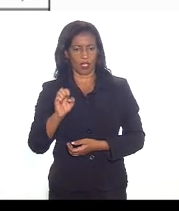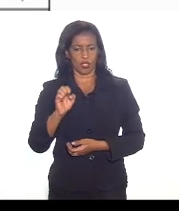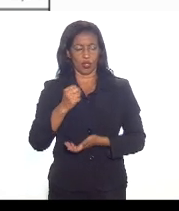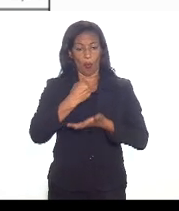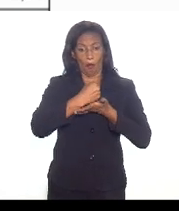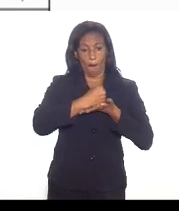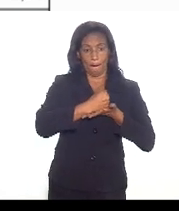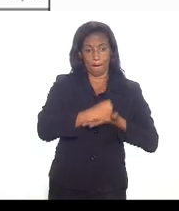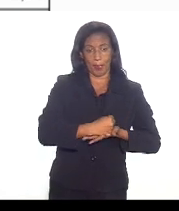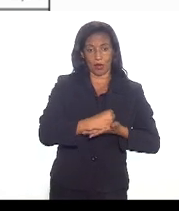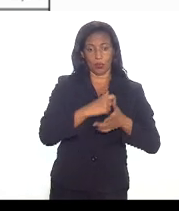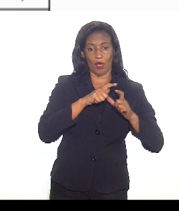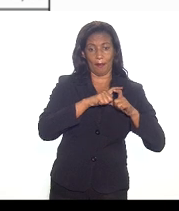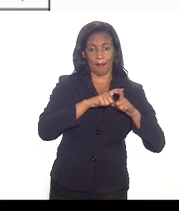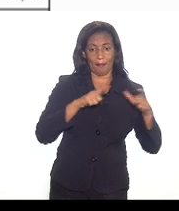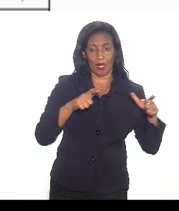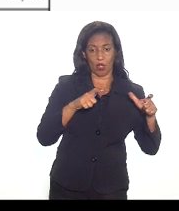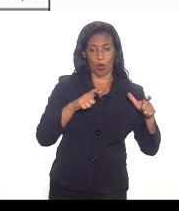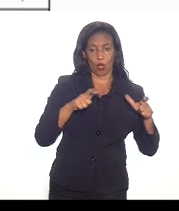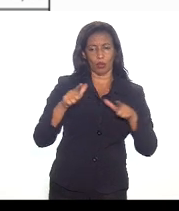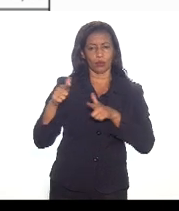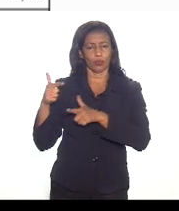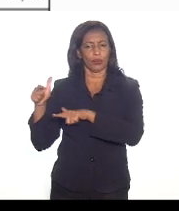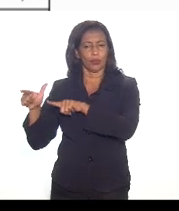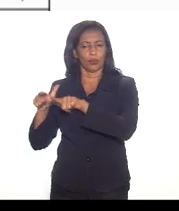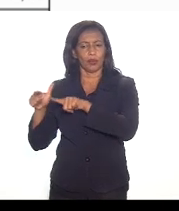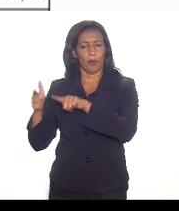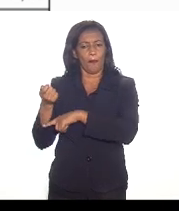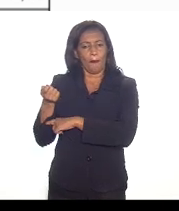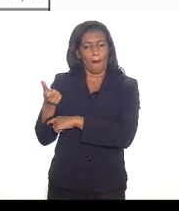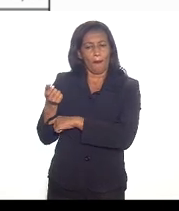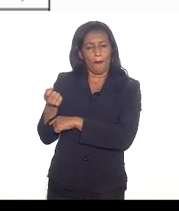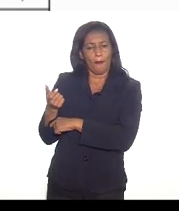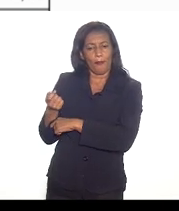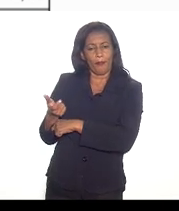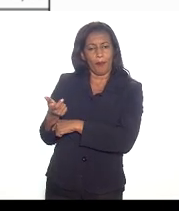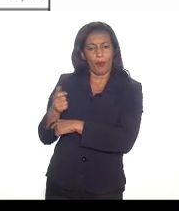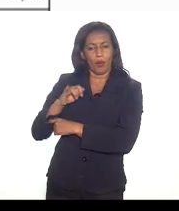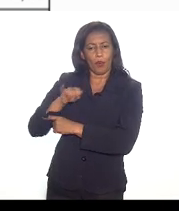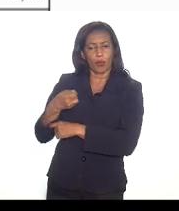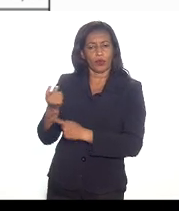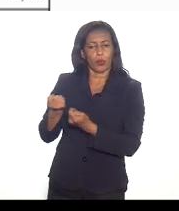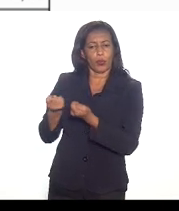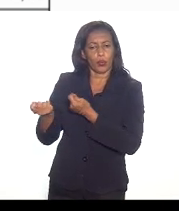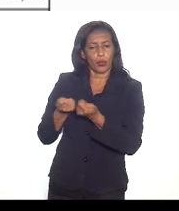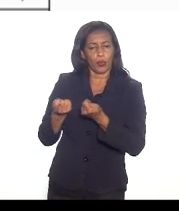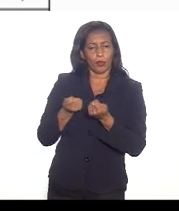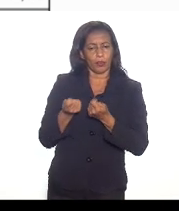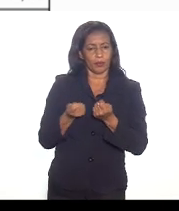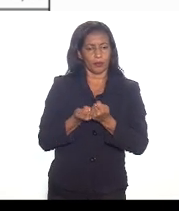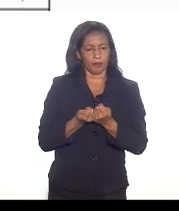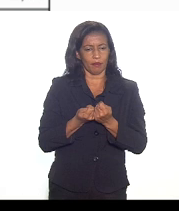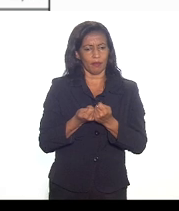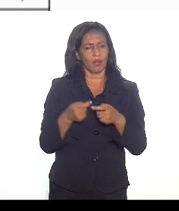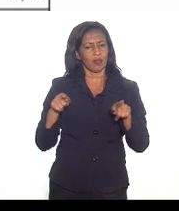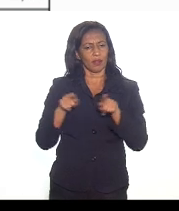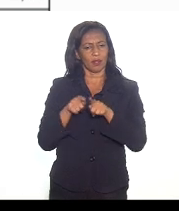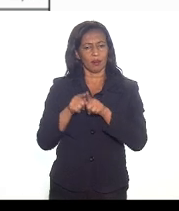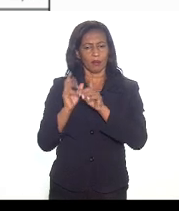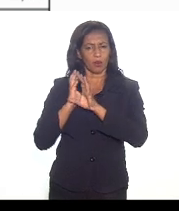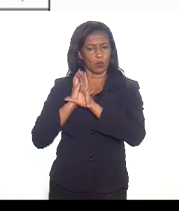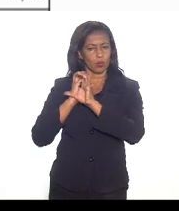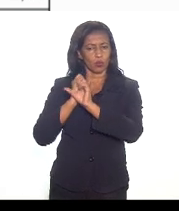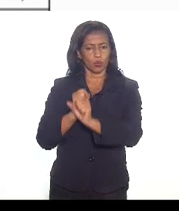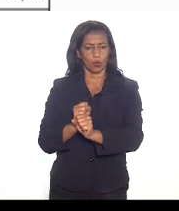né? E do que o PIB, quer dizer, mostra pouca densidade econômica, né? Tá a mesma coisa no total